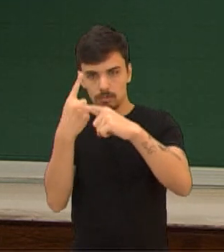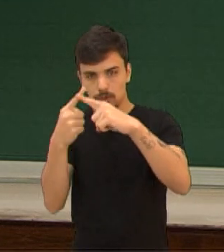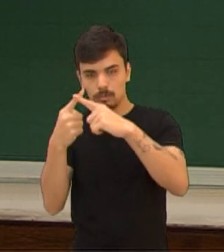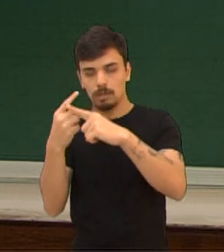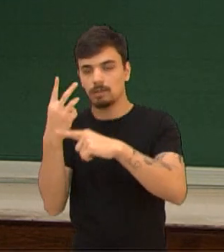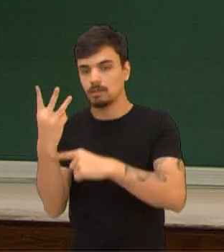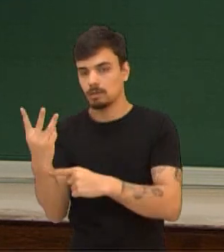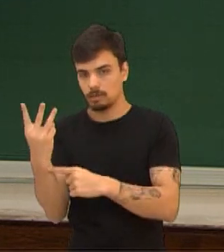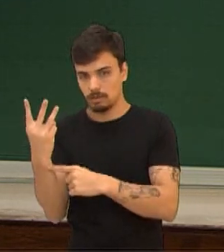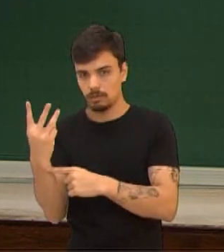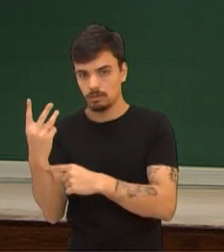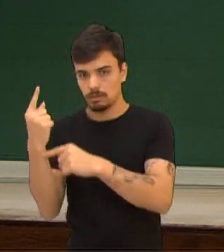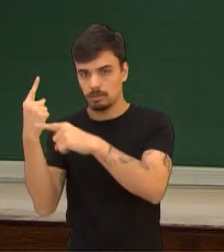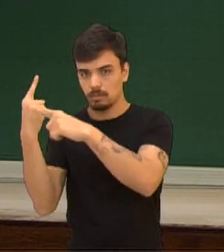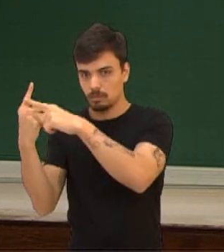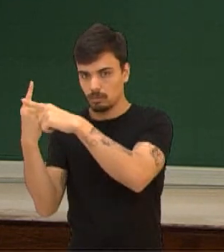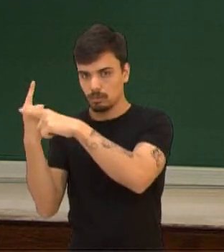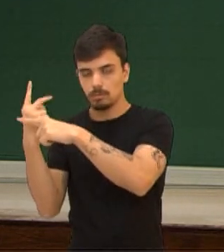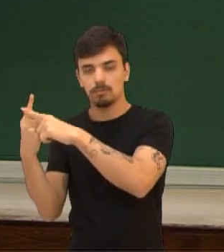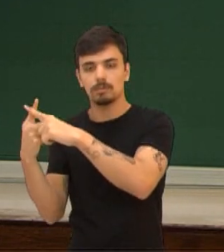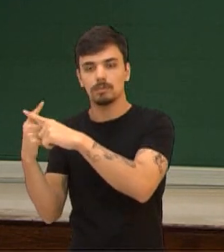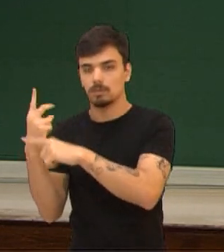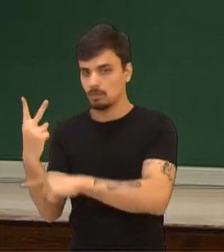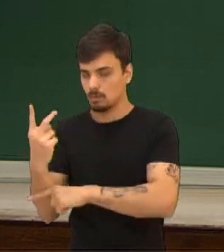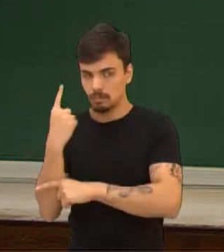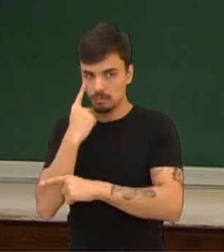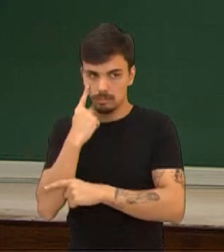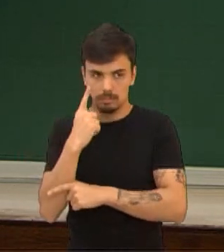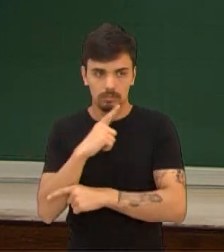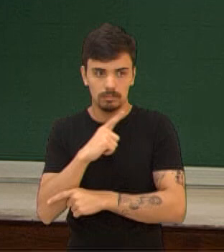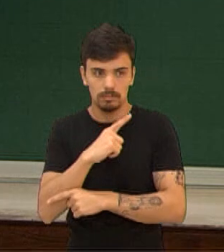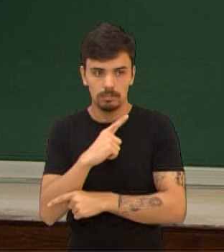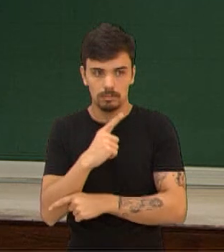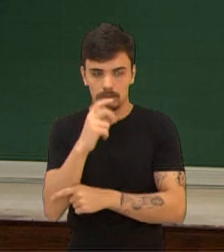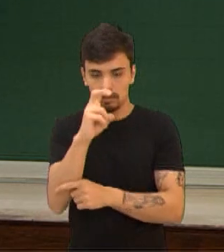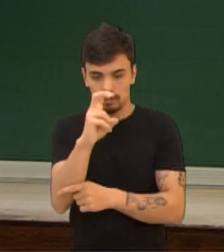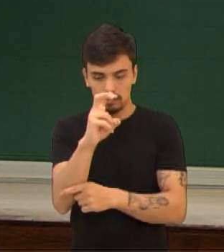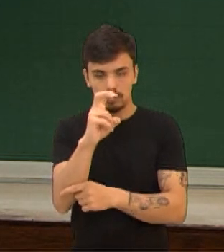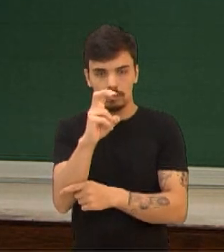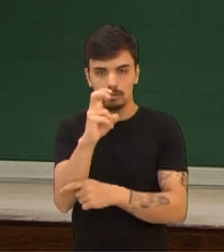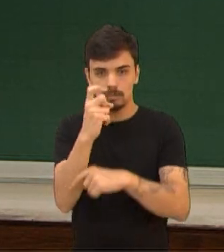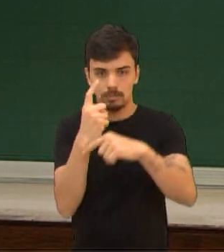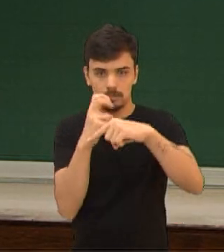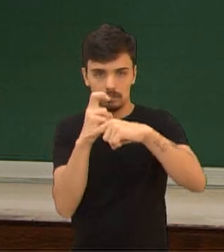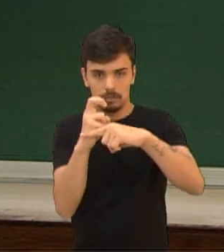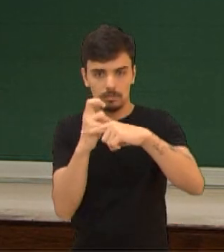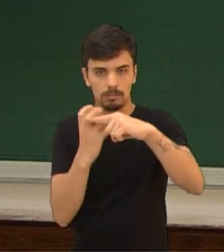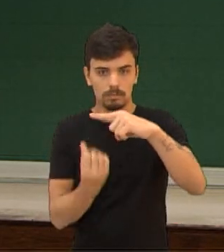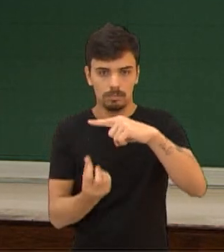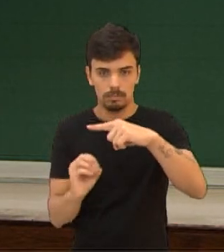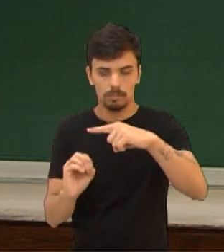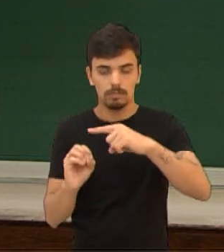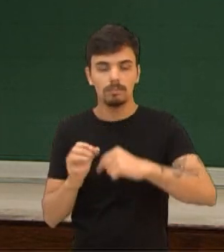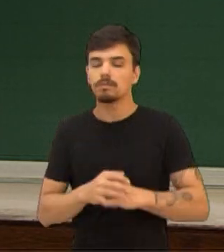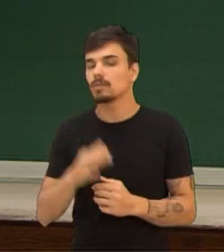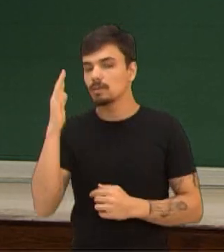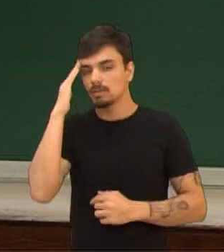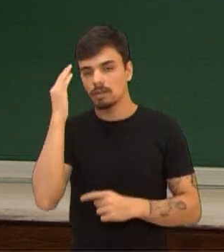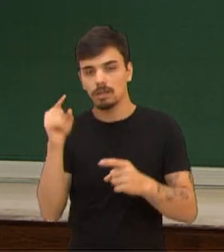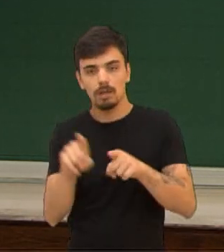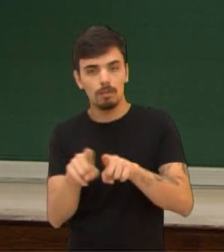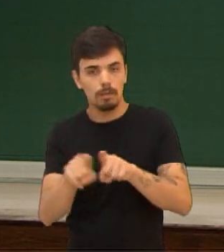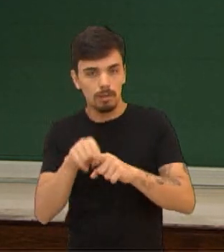se eu somar as frações, eu vou ter, então, 5 sobre 60. E aí, sei que a capacitância